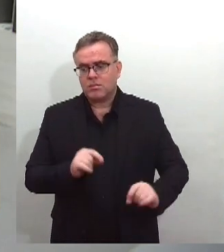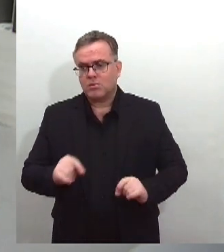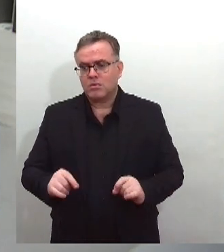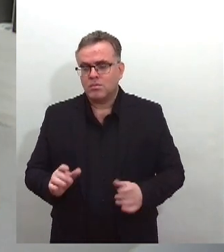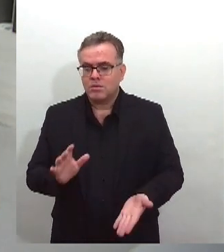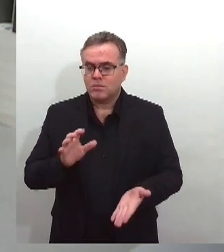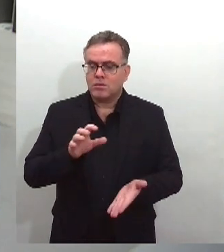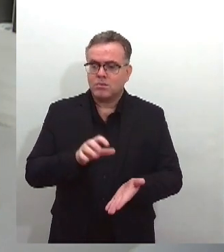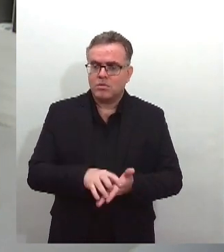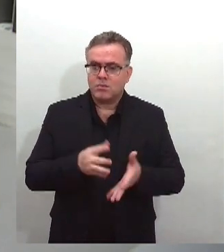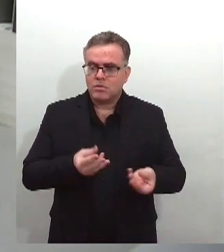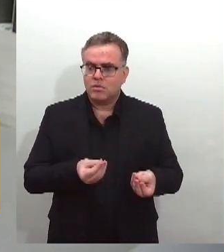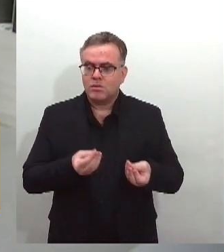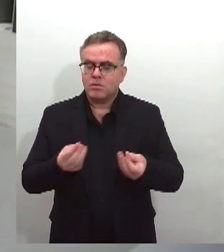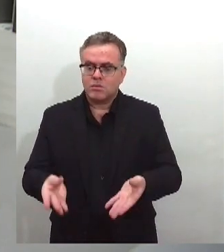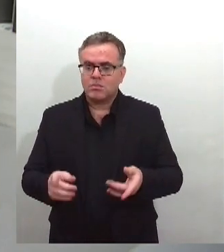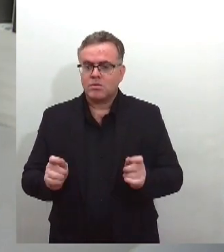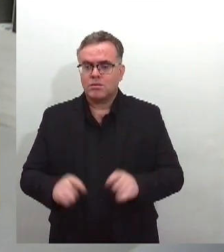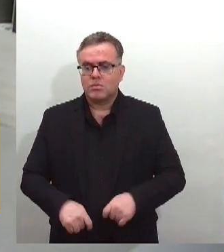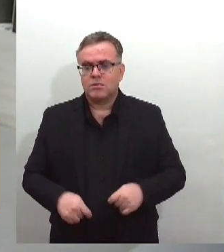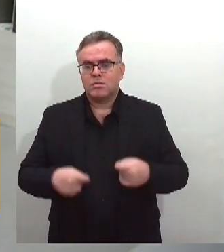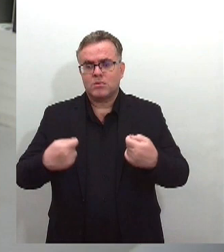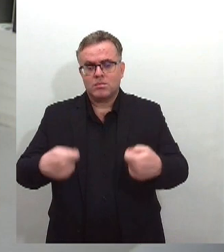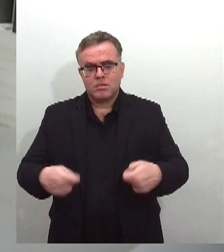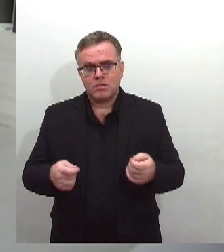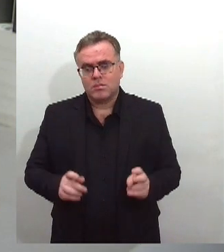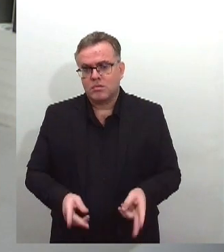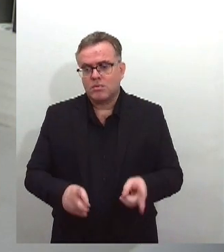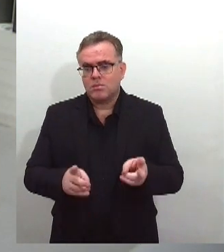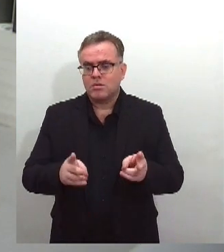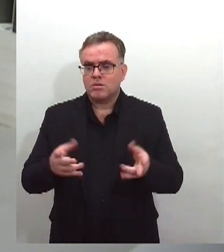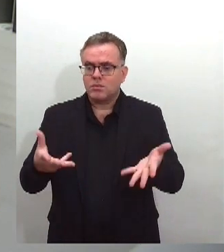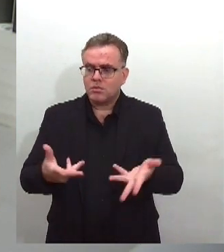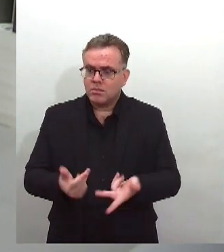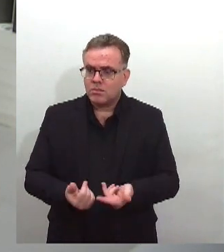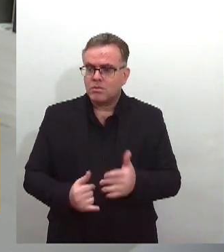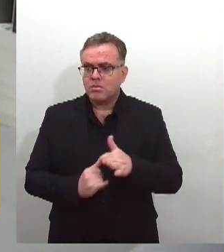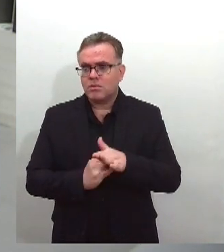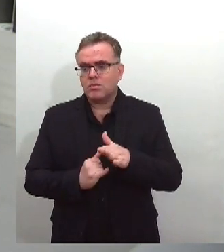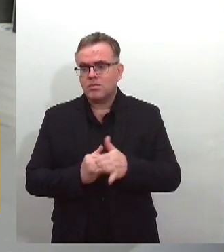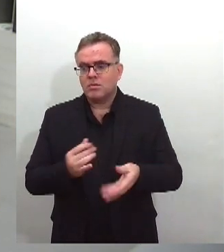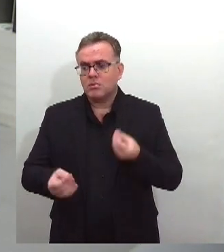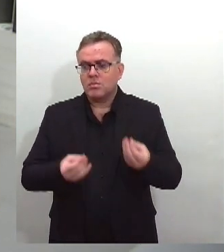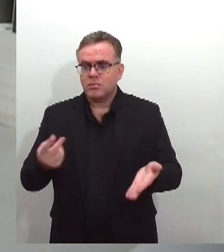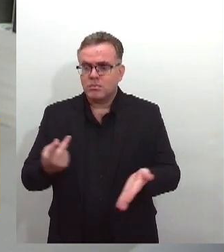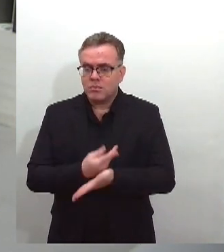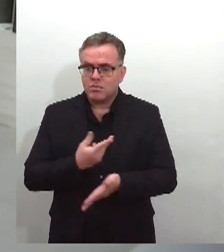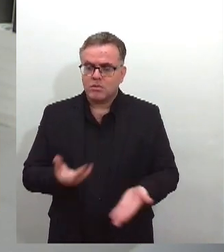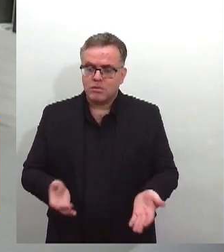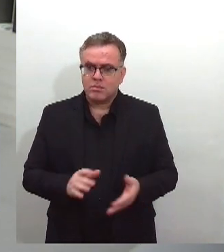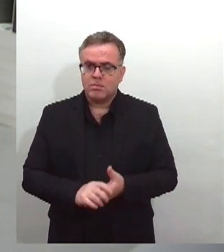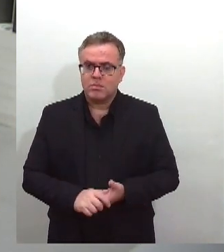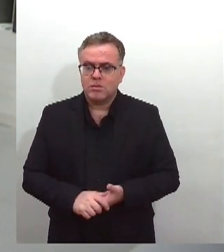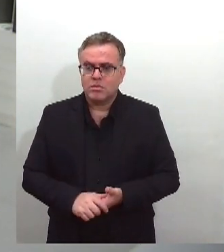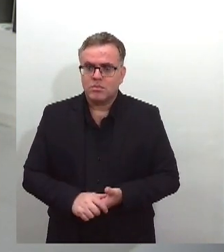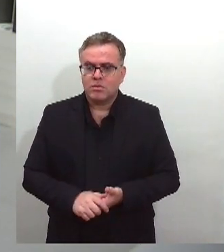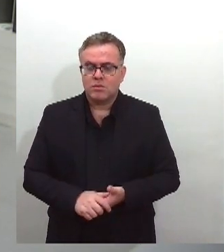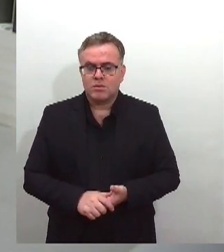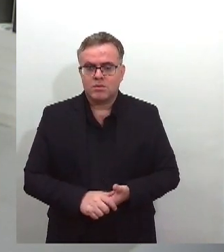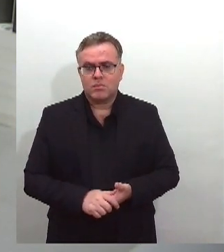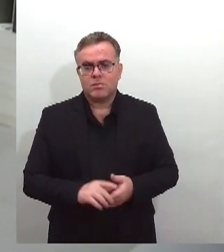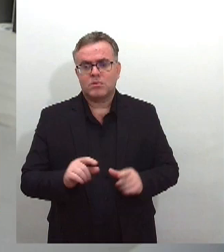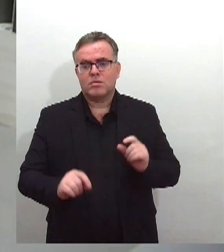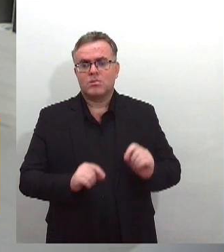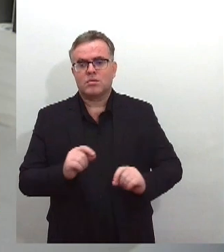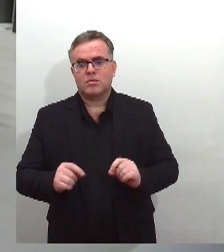oferece, ela precisa buscar alguma instituição, como é que funciona? Não, esse serviço é uma casa aberta na